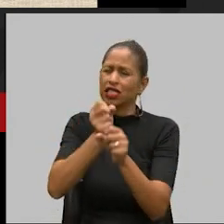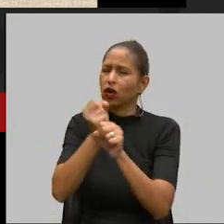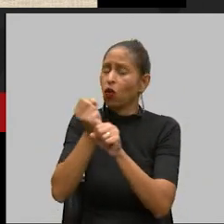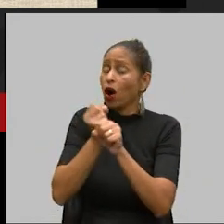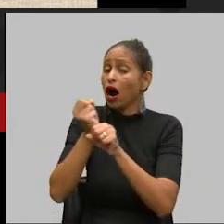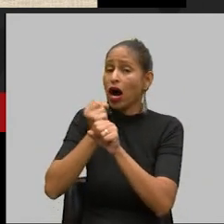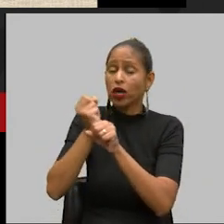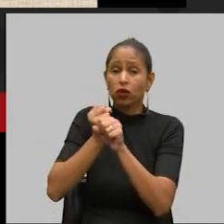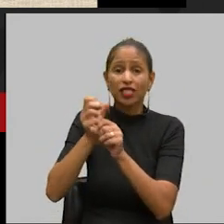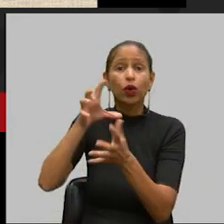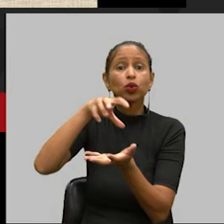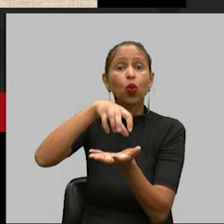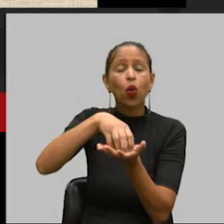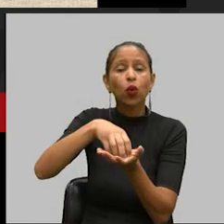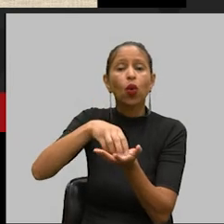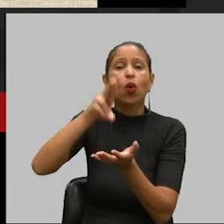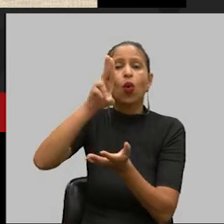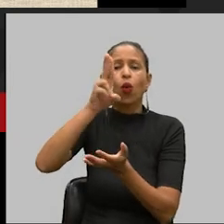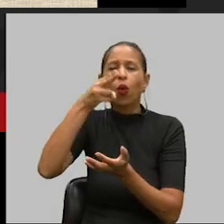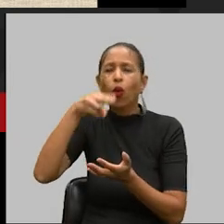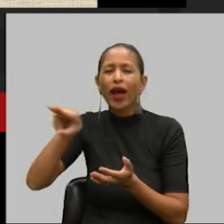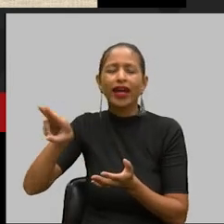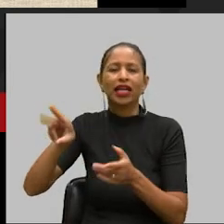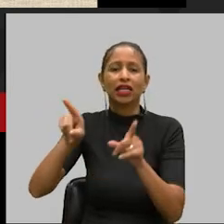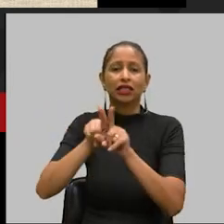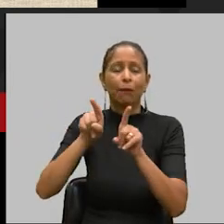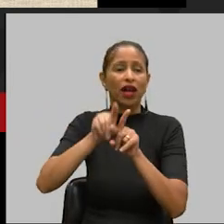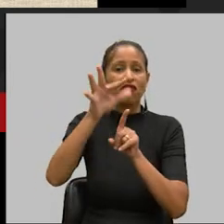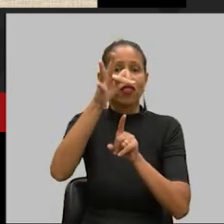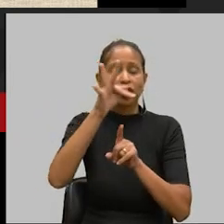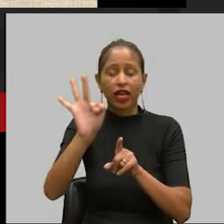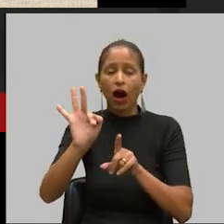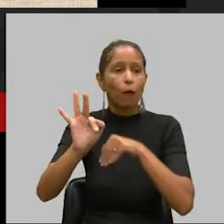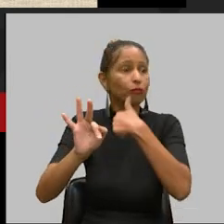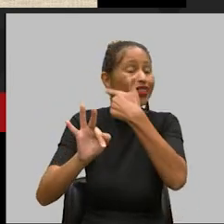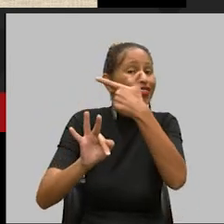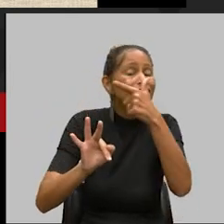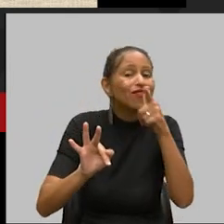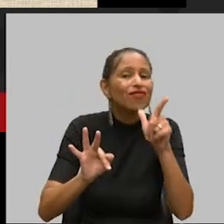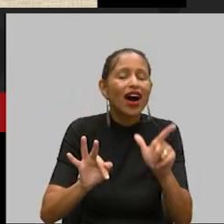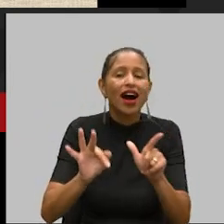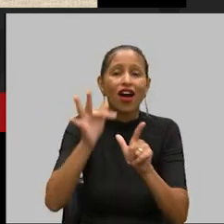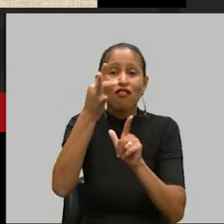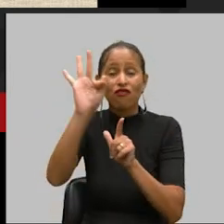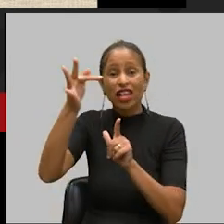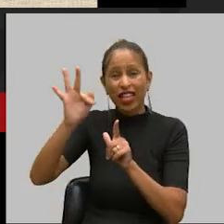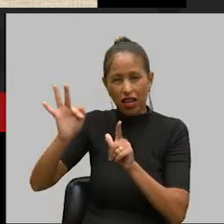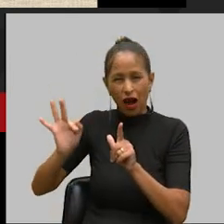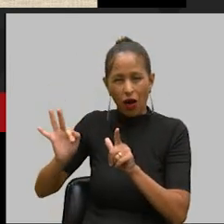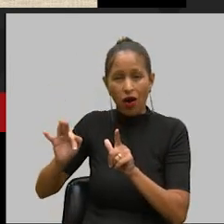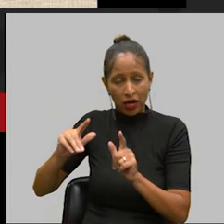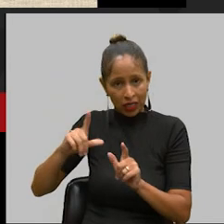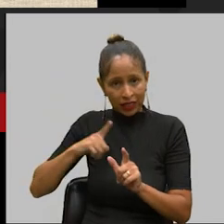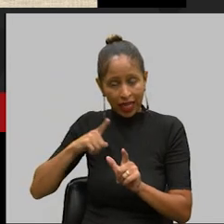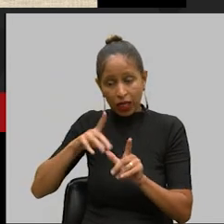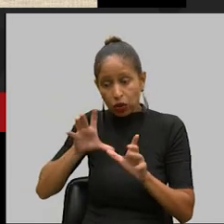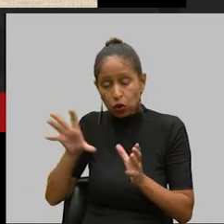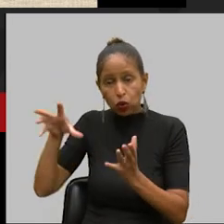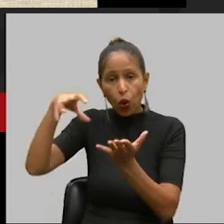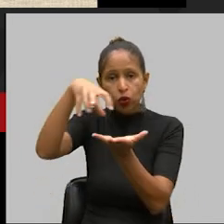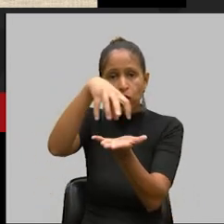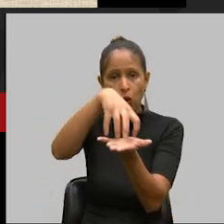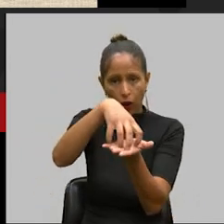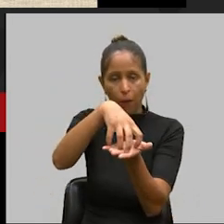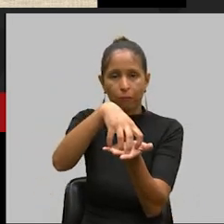existência na ueng tem um núcleo na na Federal de Viçosa você tem um núcleo Federal de todo toda a universidade